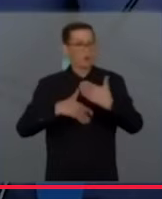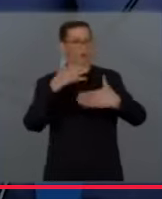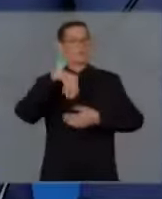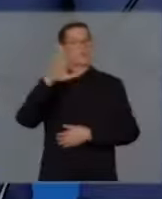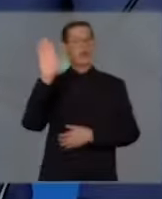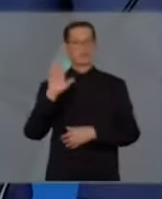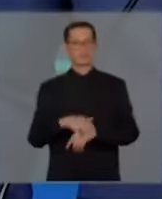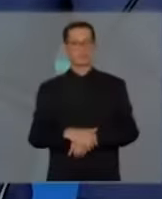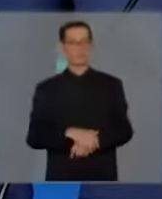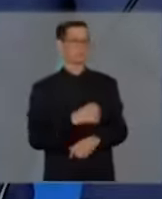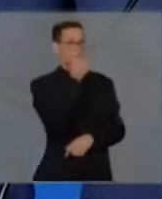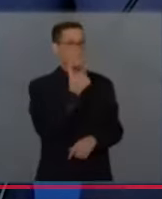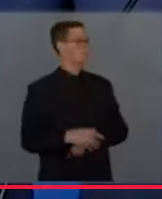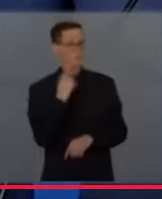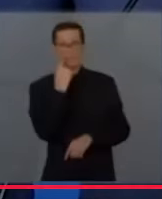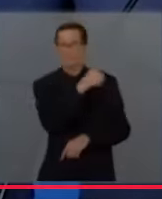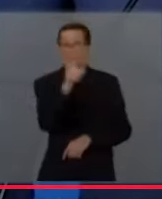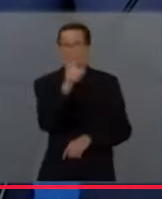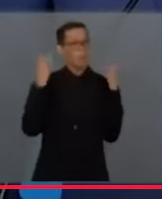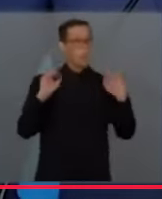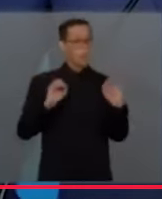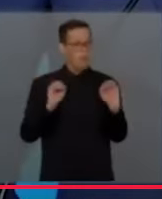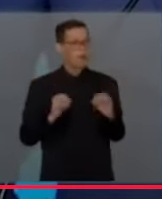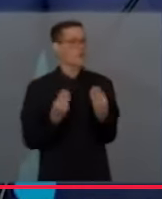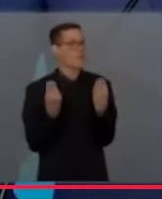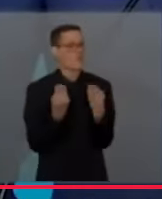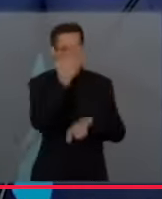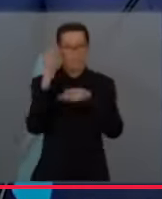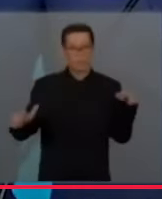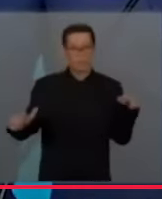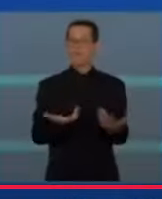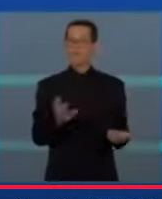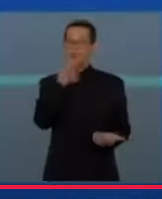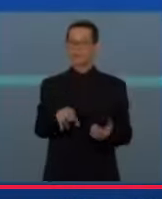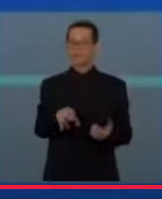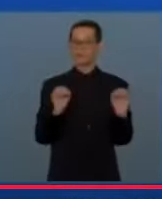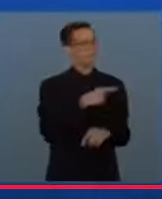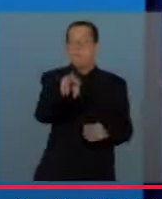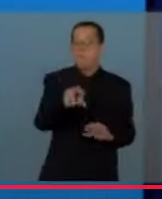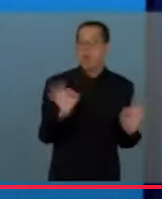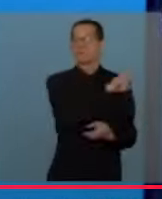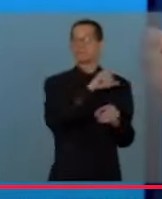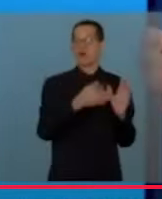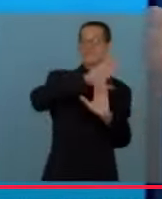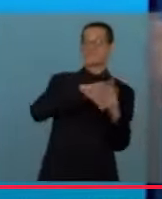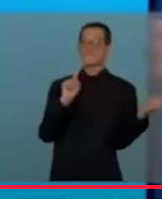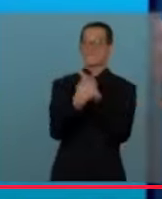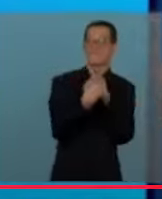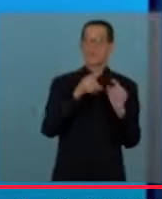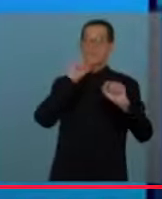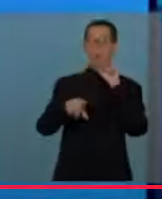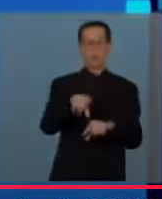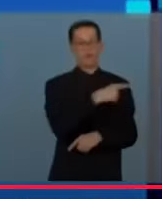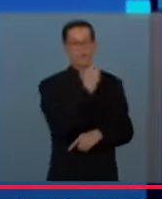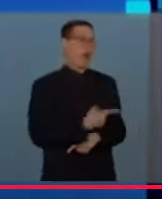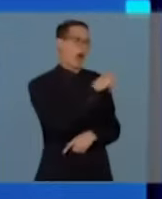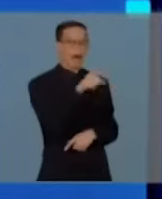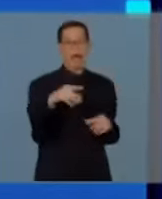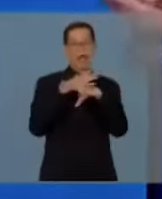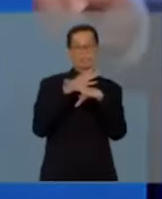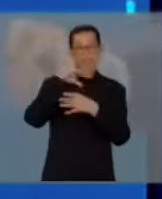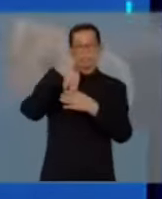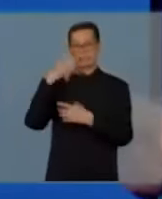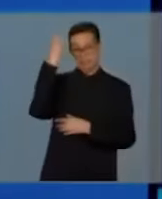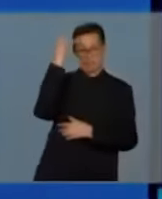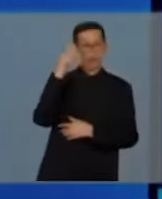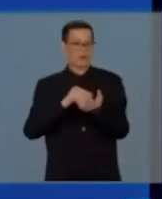bolos gente você diam que ele não fica nem Vermelho As Olha a fantasia ficção que ele tranquilo na cidade com celular a culpa pela cidade tá insegura para ele é do pessoal a culpa por ele